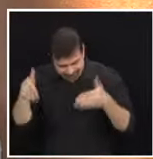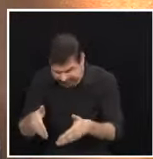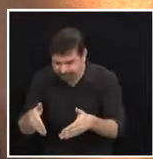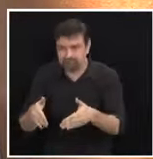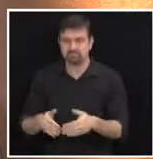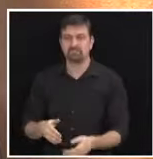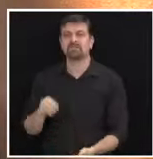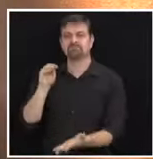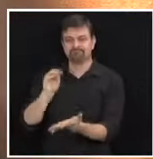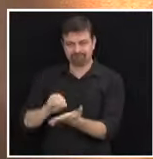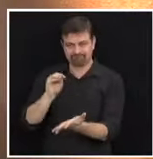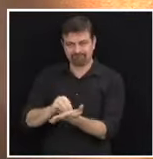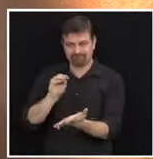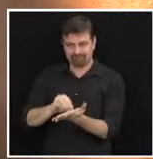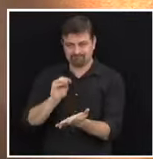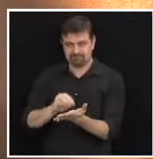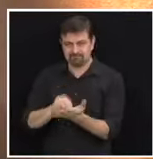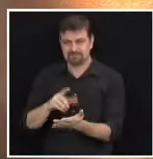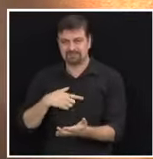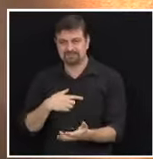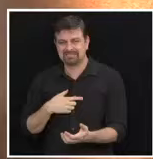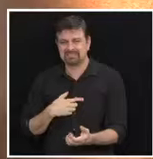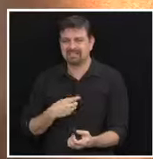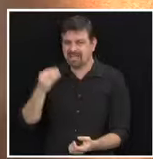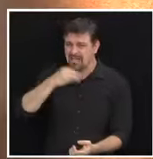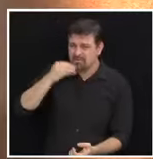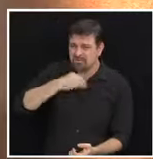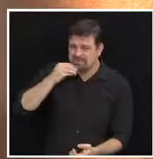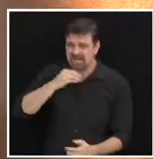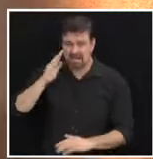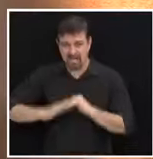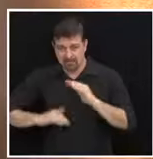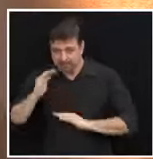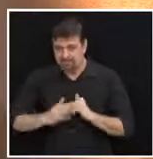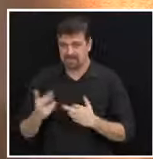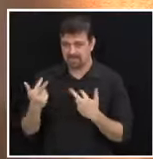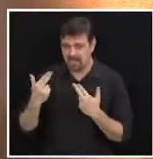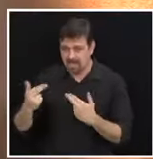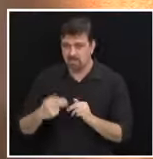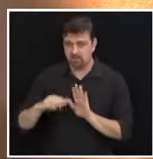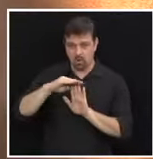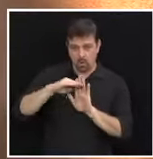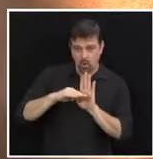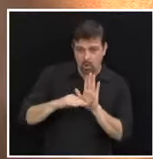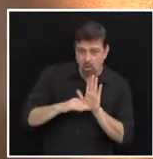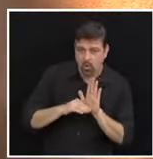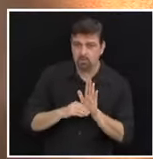chaves e são numa quantidade muito pequena. Por isso que ações como a da Terra das Andorinhas traz